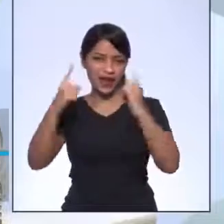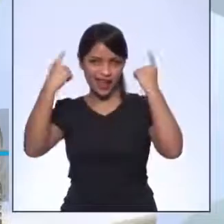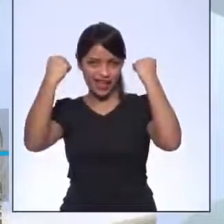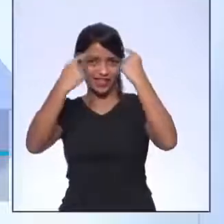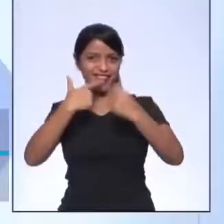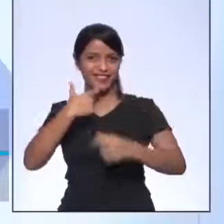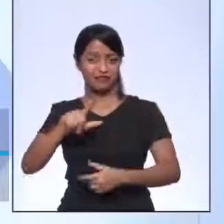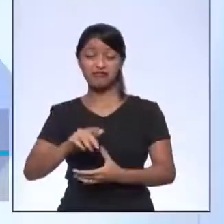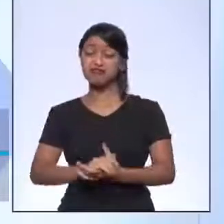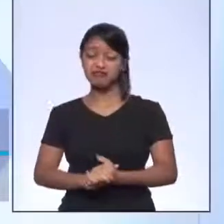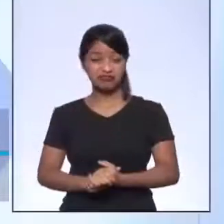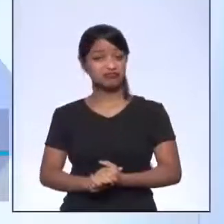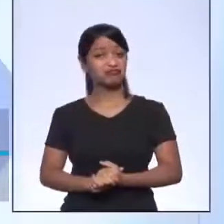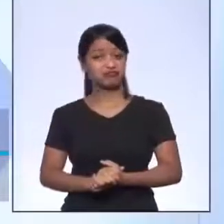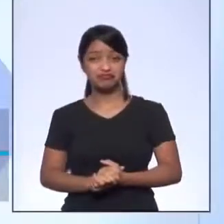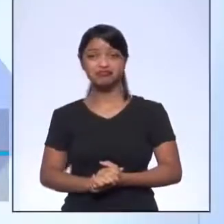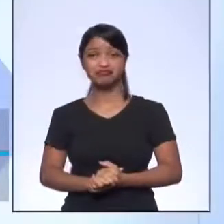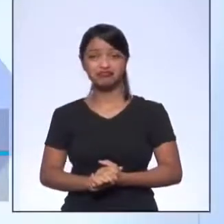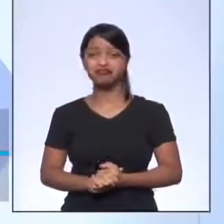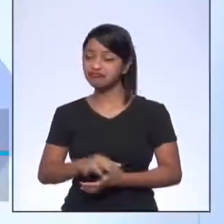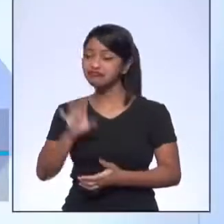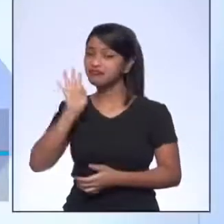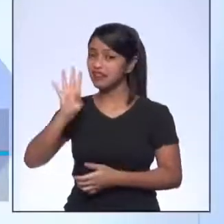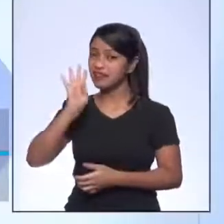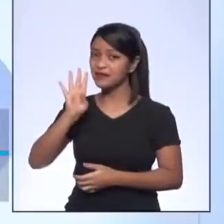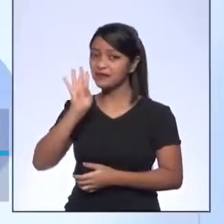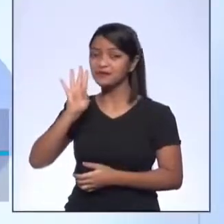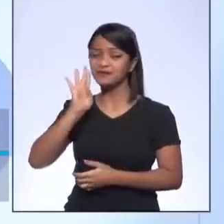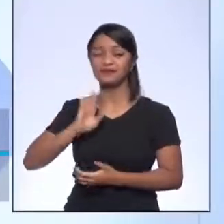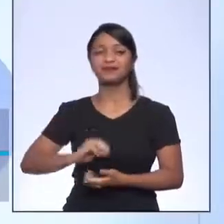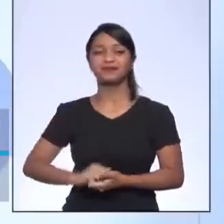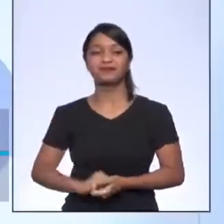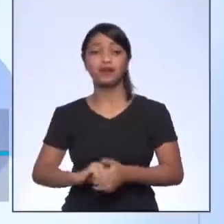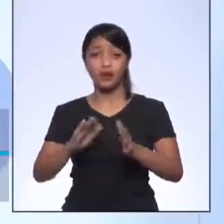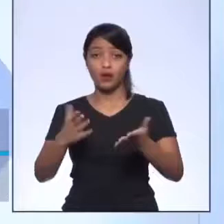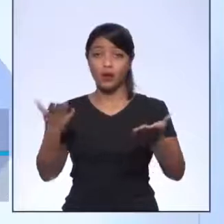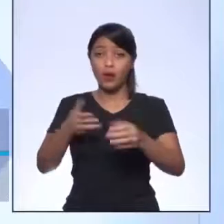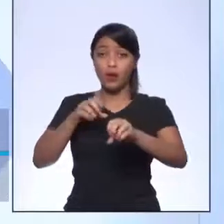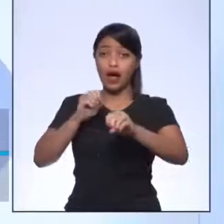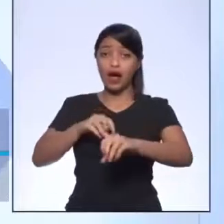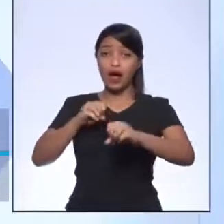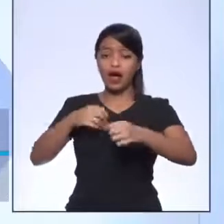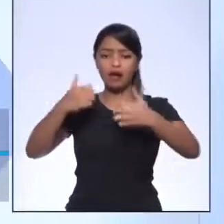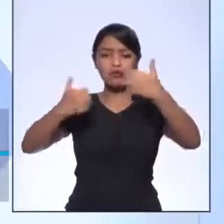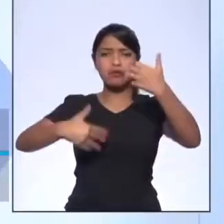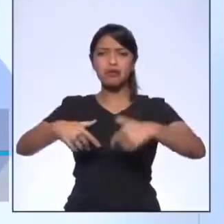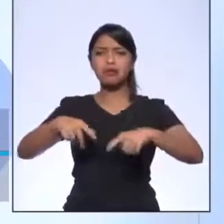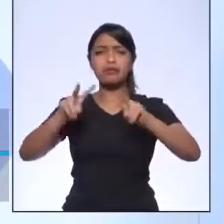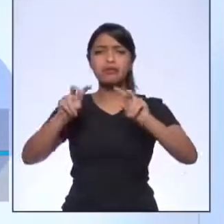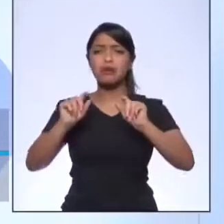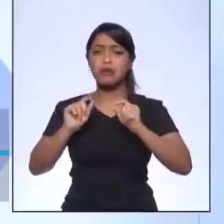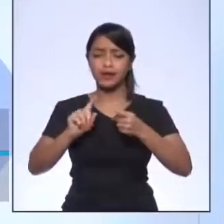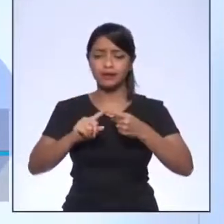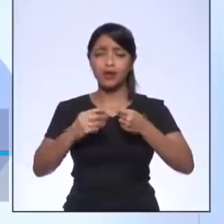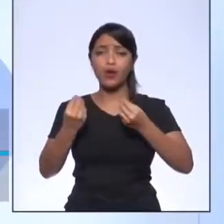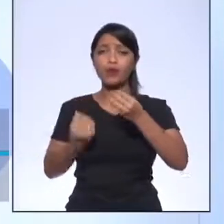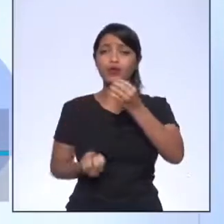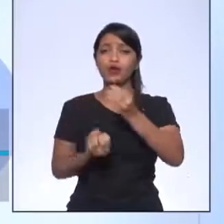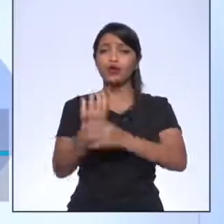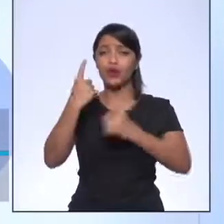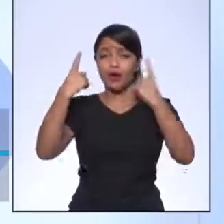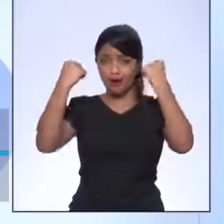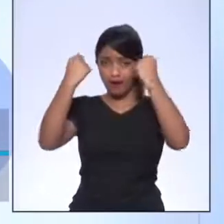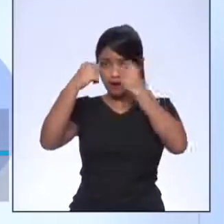legal, professor Carlos. Bom, até aqui nós falamos formação da Grécia, falamos que as polis são